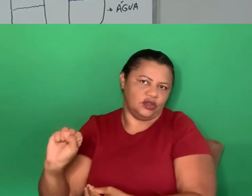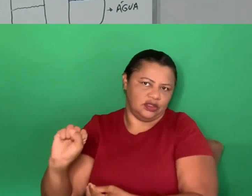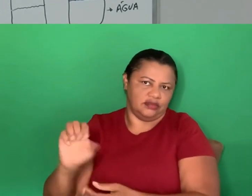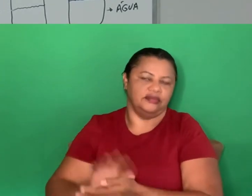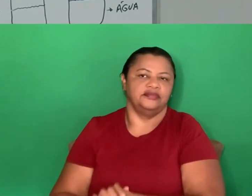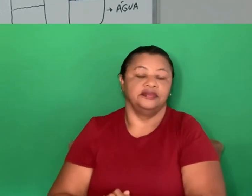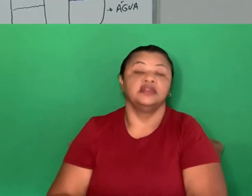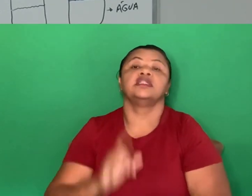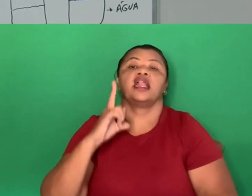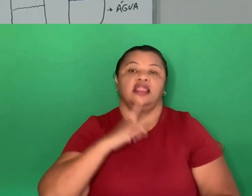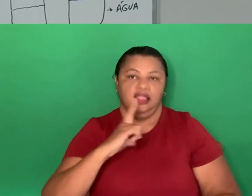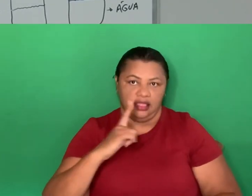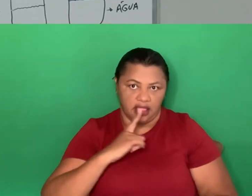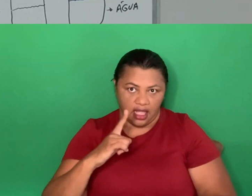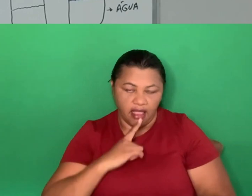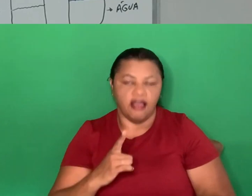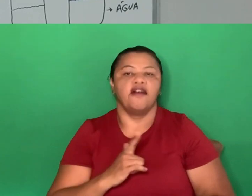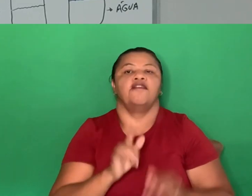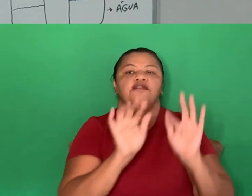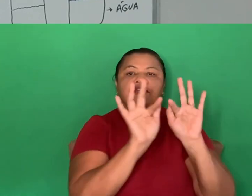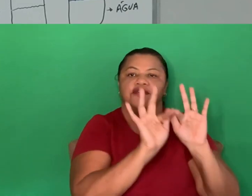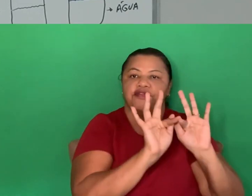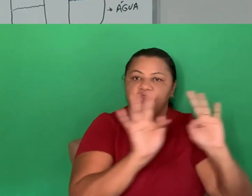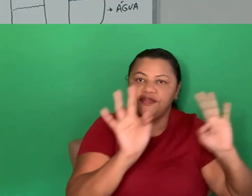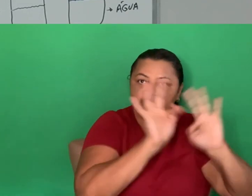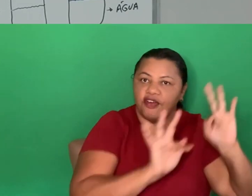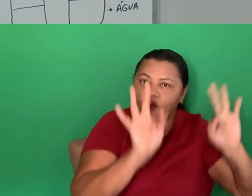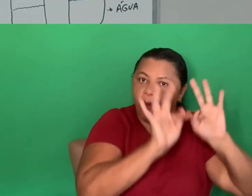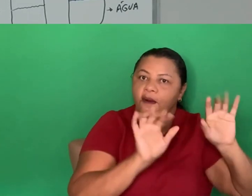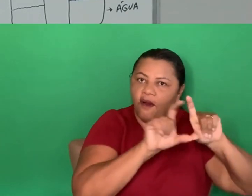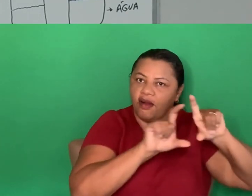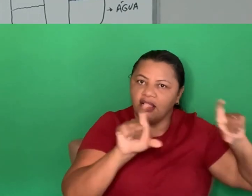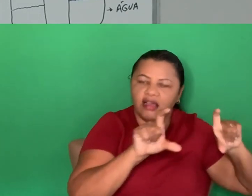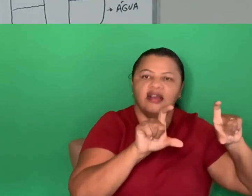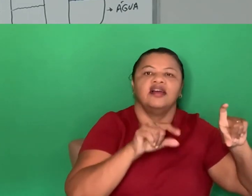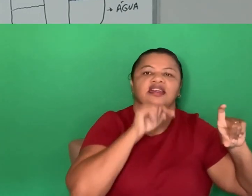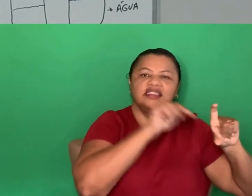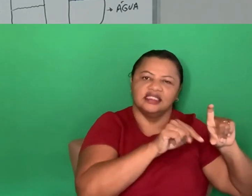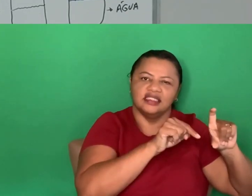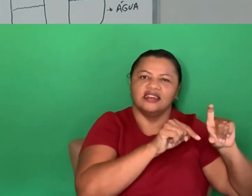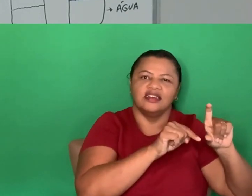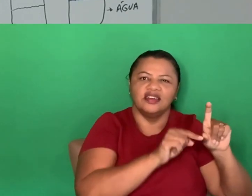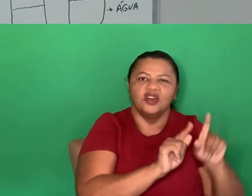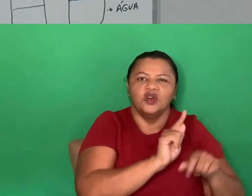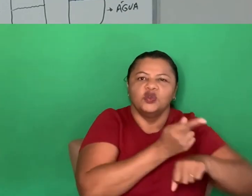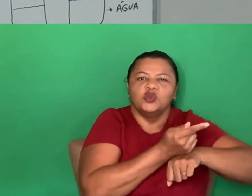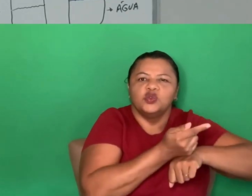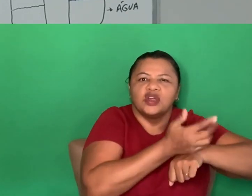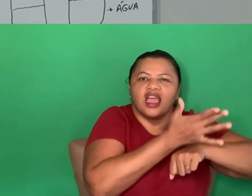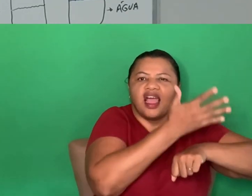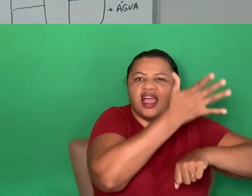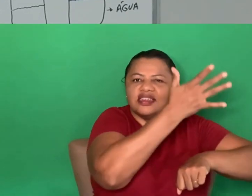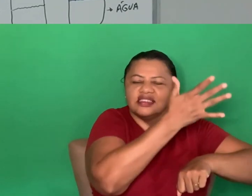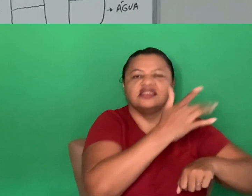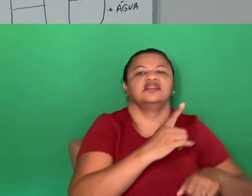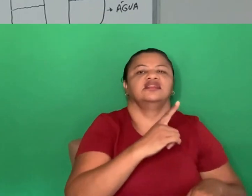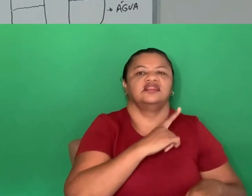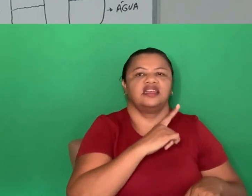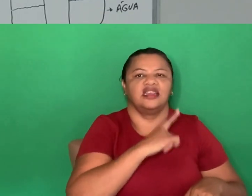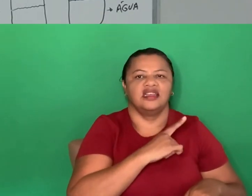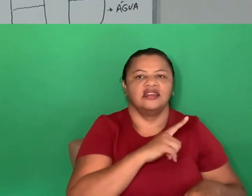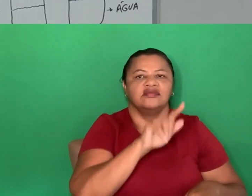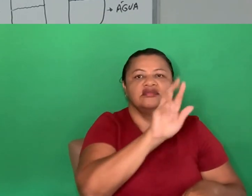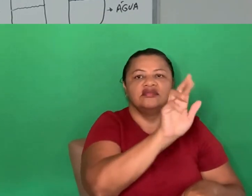de mistura, eu sempre gosto de destacar também esse termo sistema. Esse termo sistema.